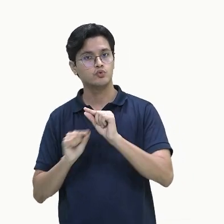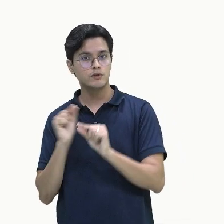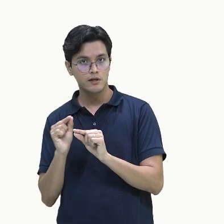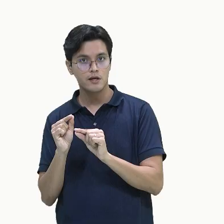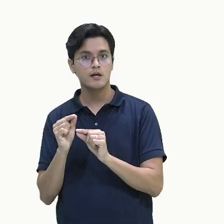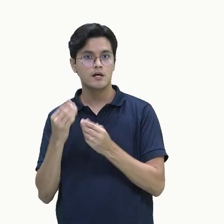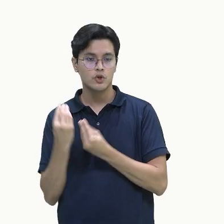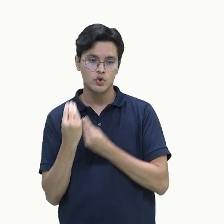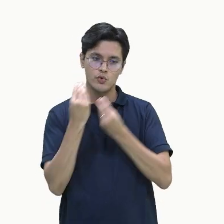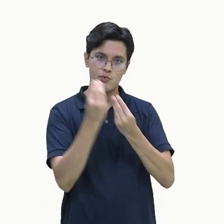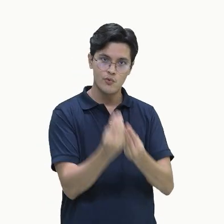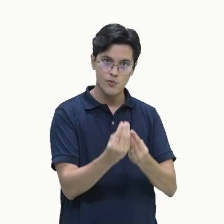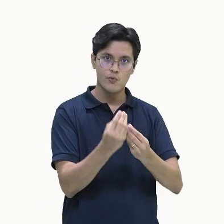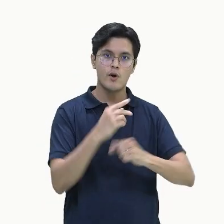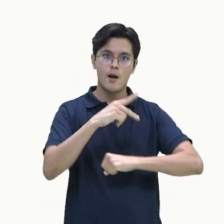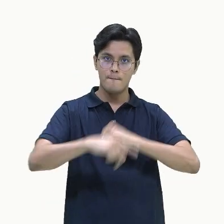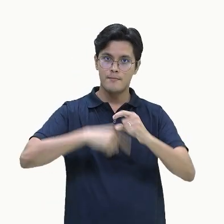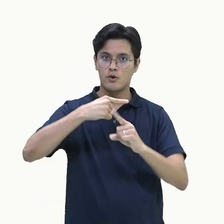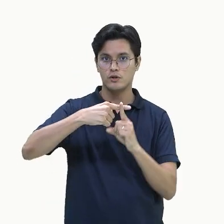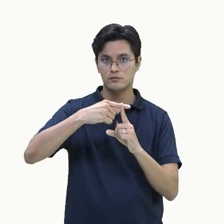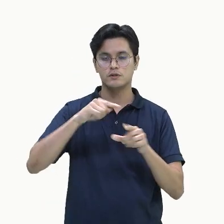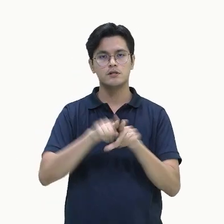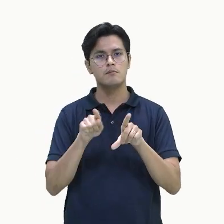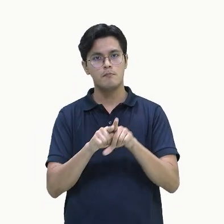carinha chamado Deuterium.